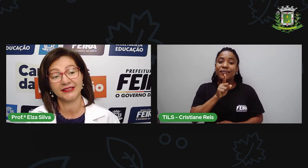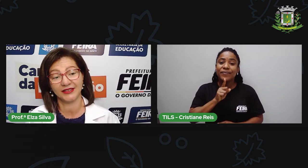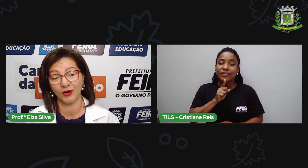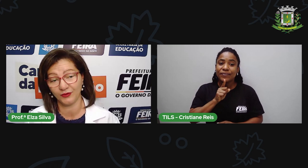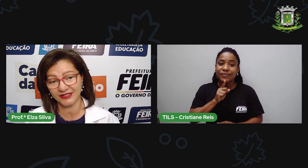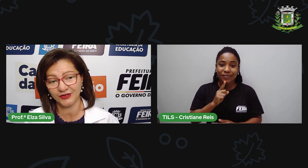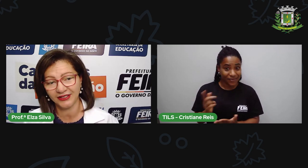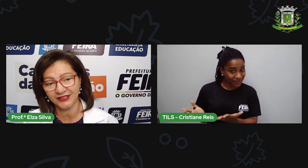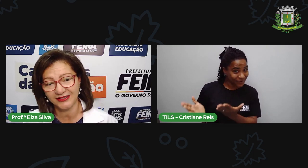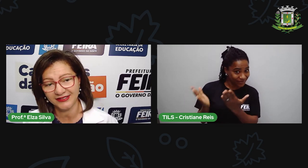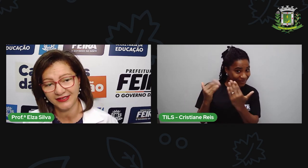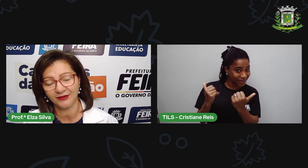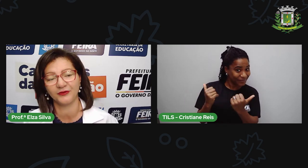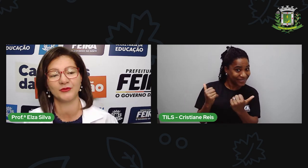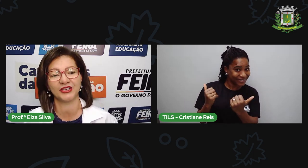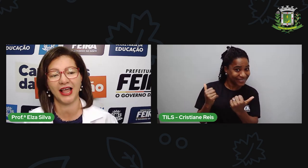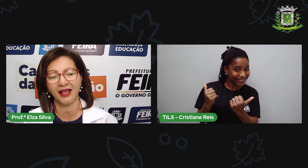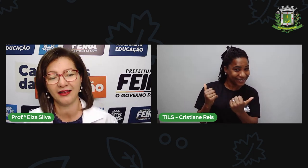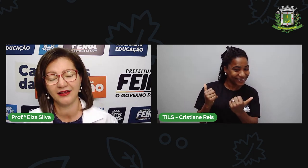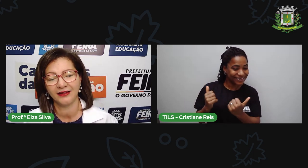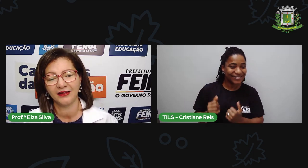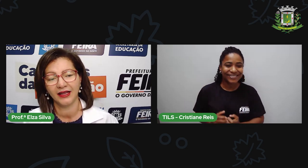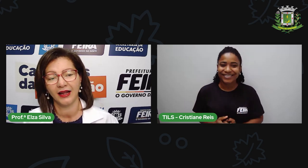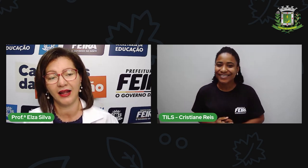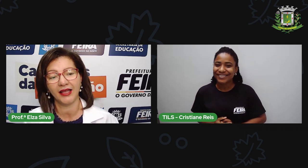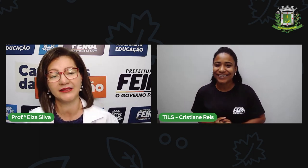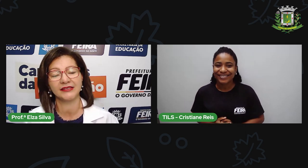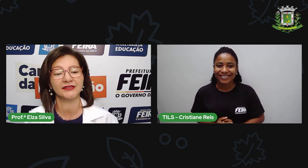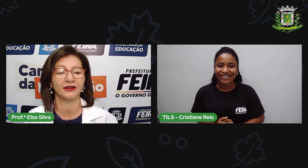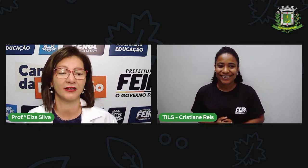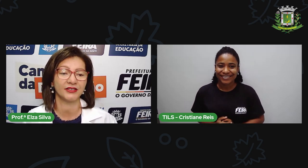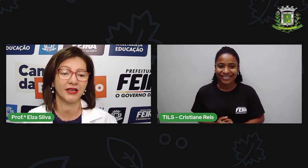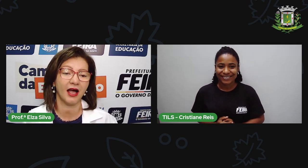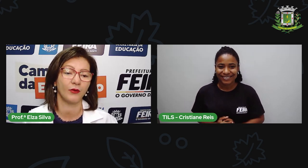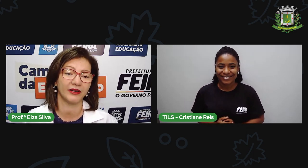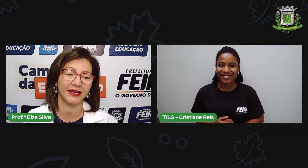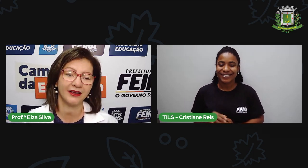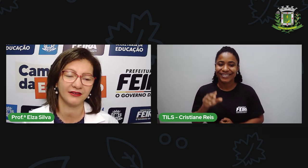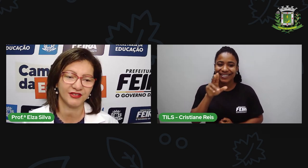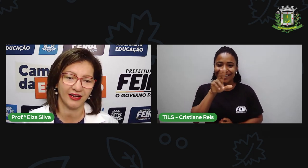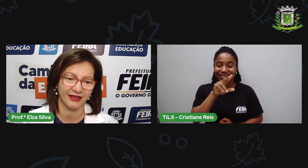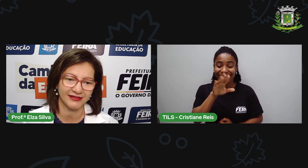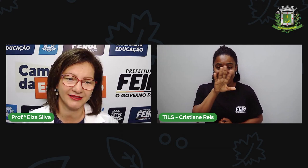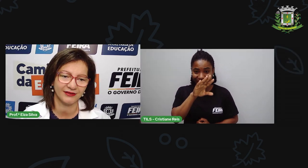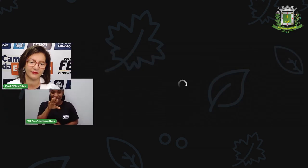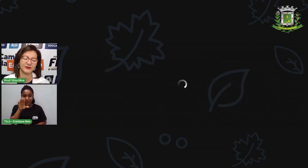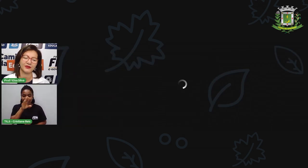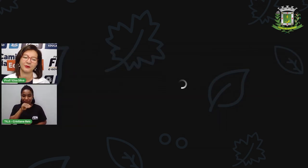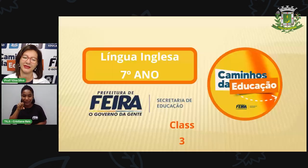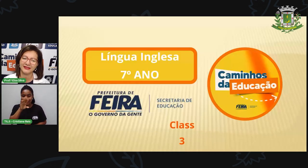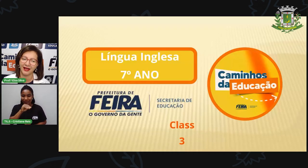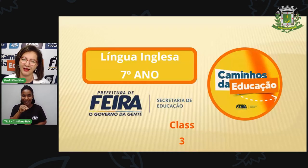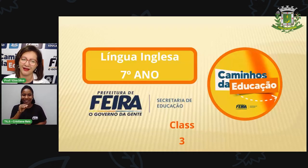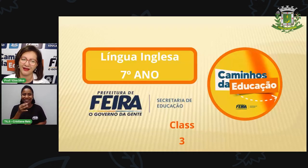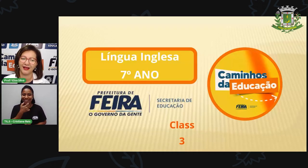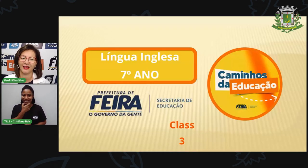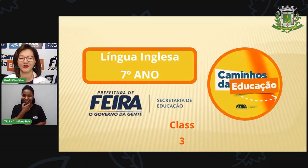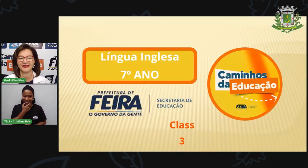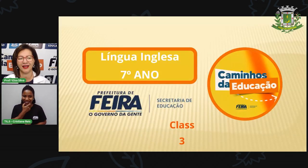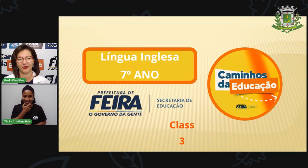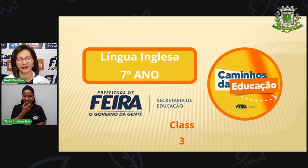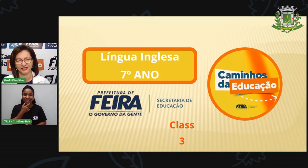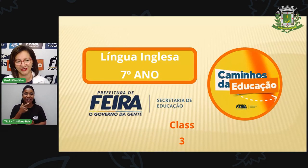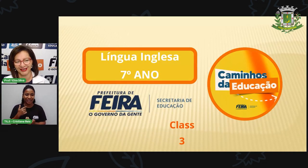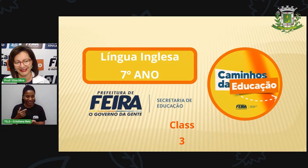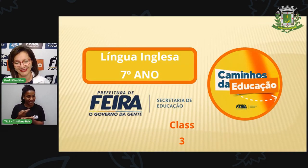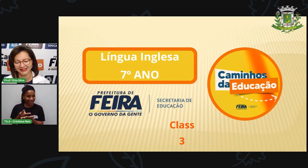Let's go, students! Vamos lá? Let's start our English class. Vamos começar a